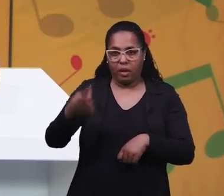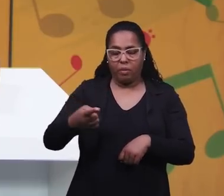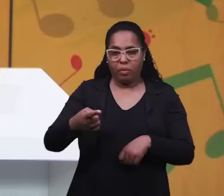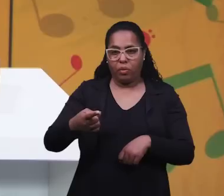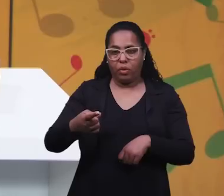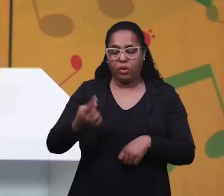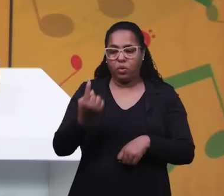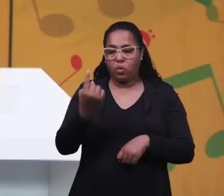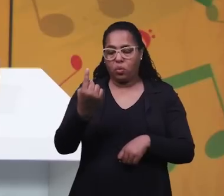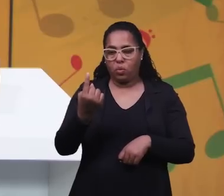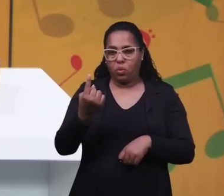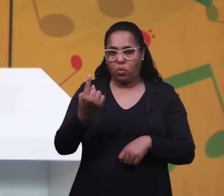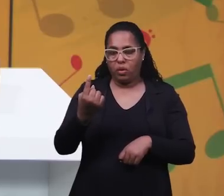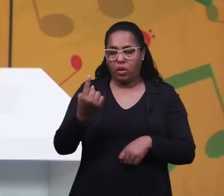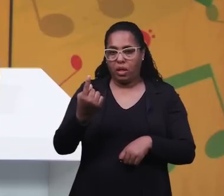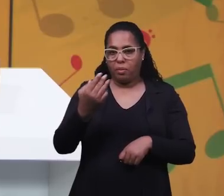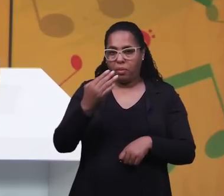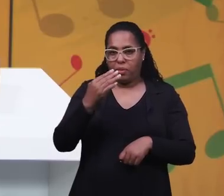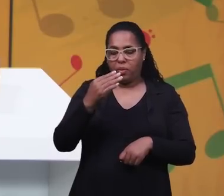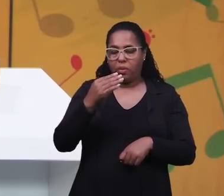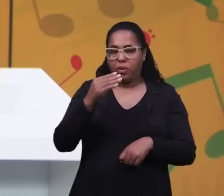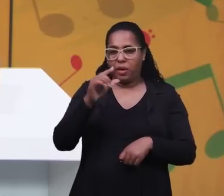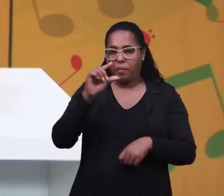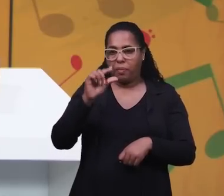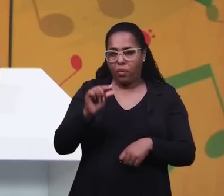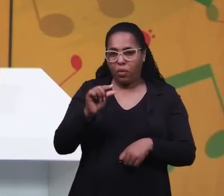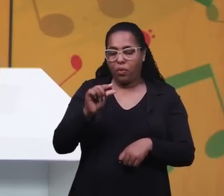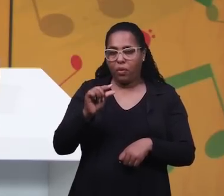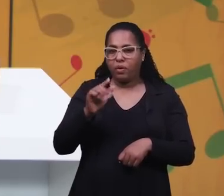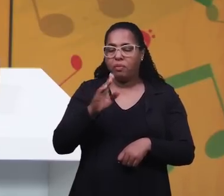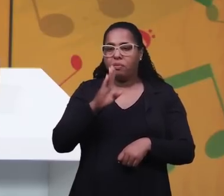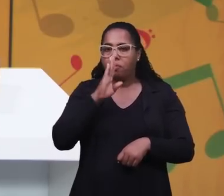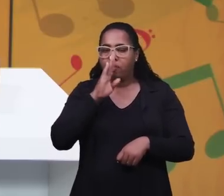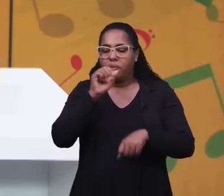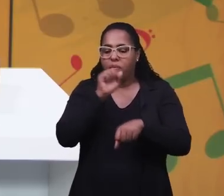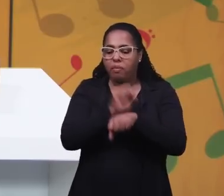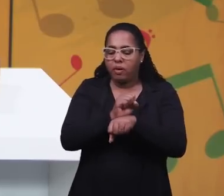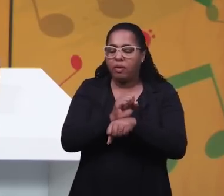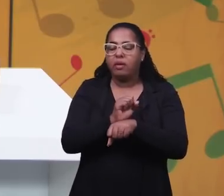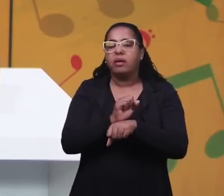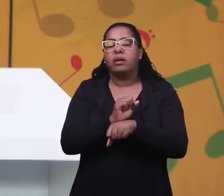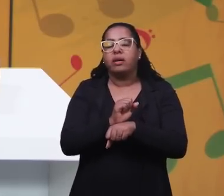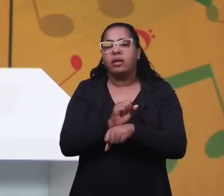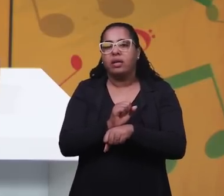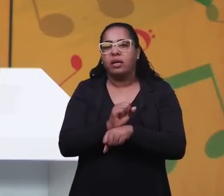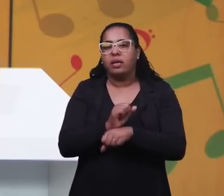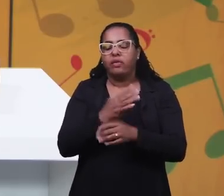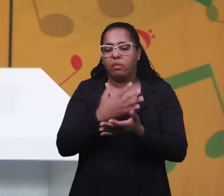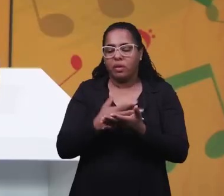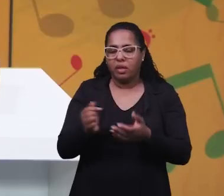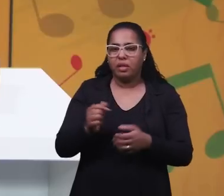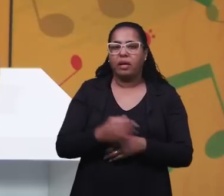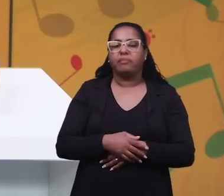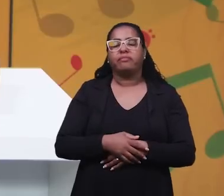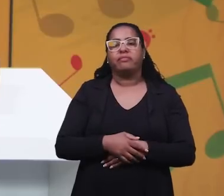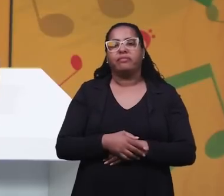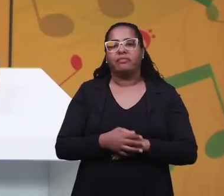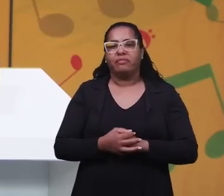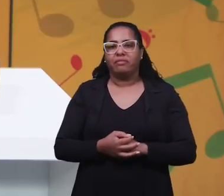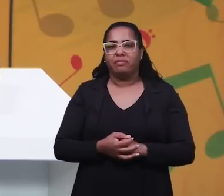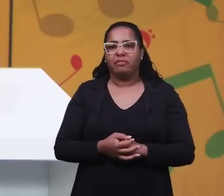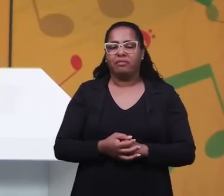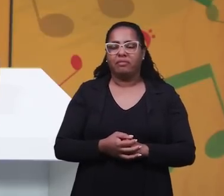depois 1 tempo e meio de silêncio, que são as pausas, E nós vamos iniciar.